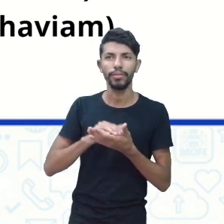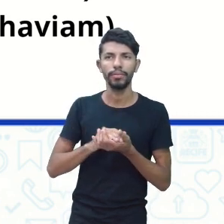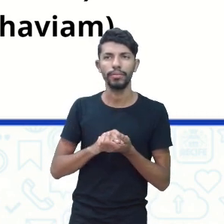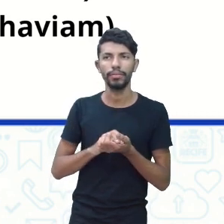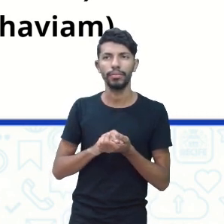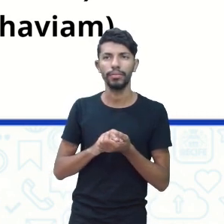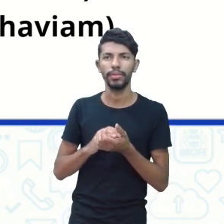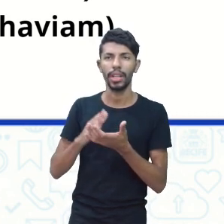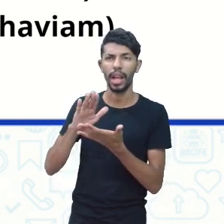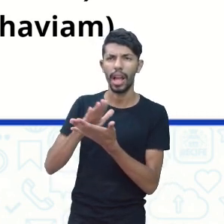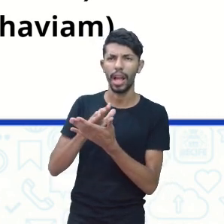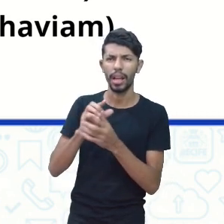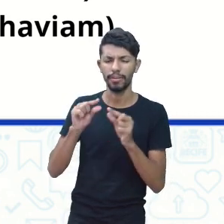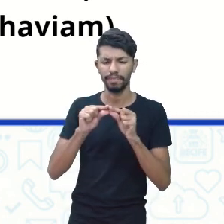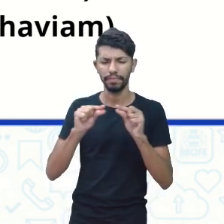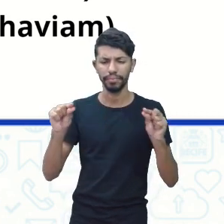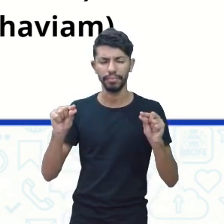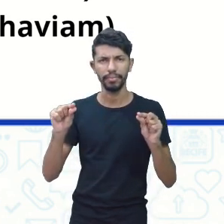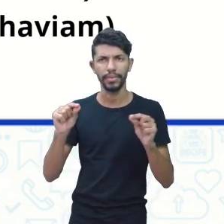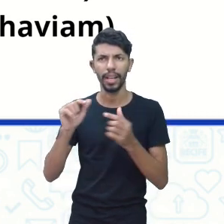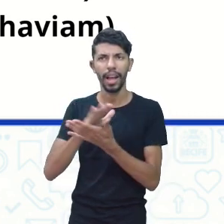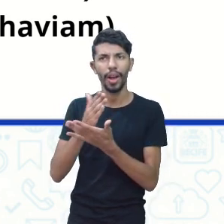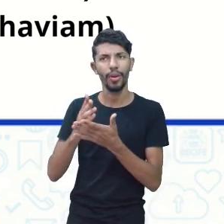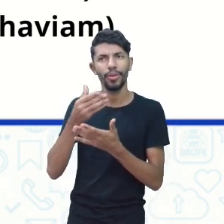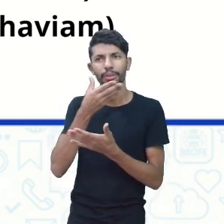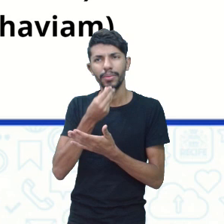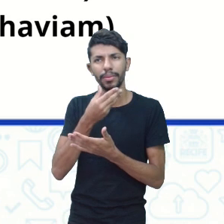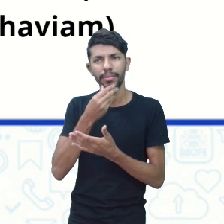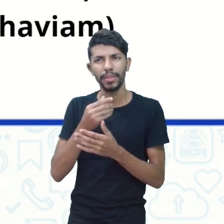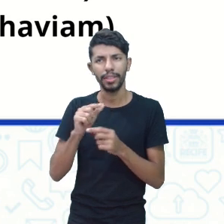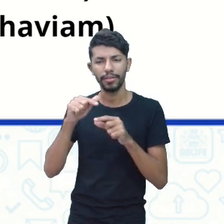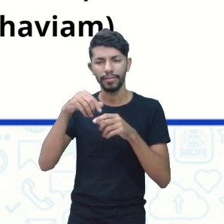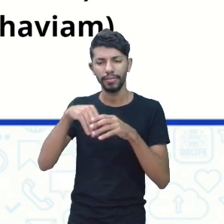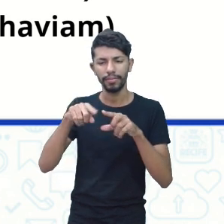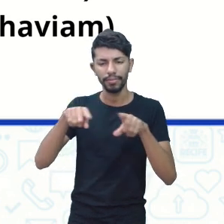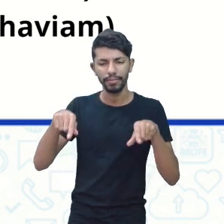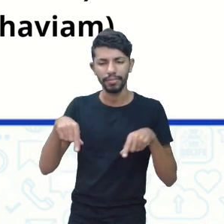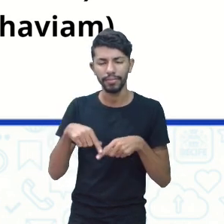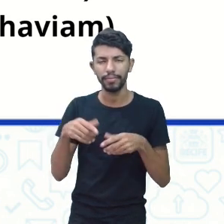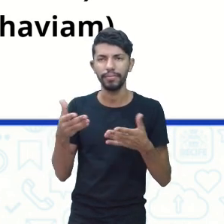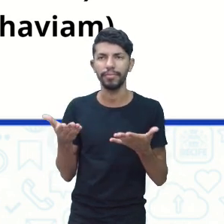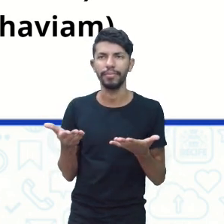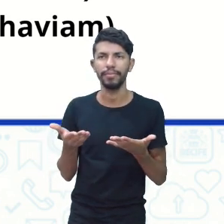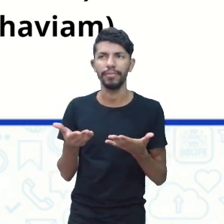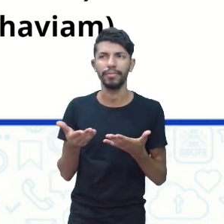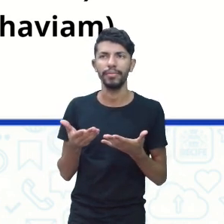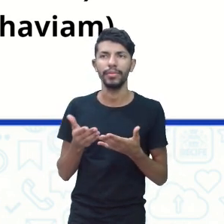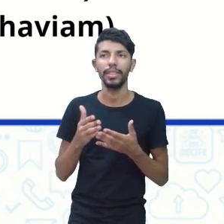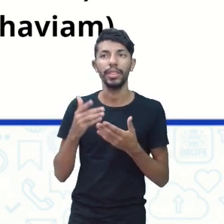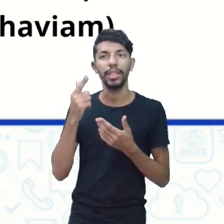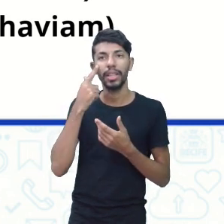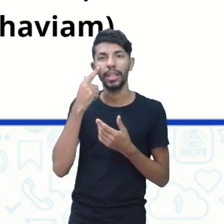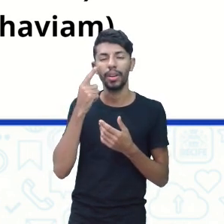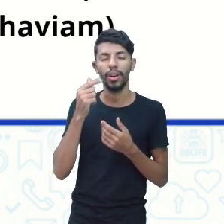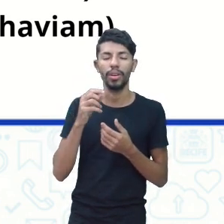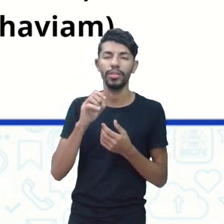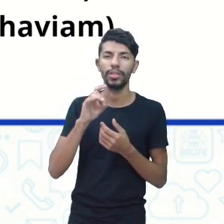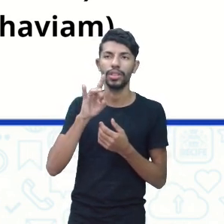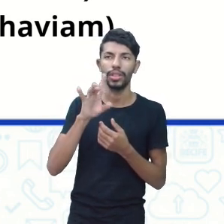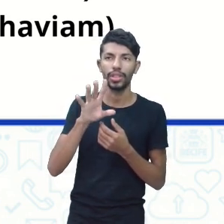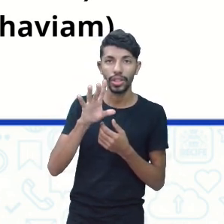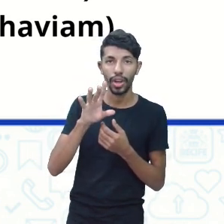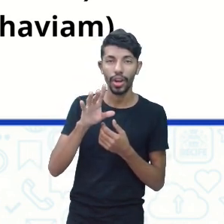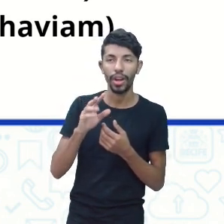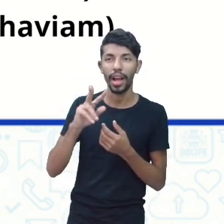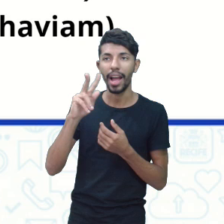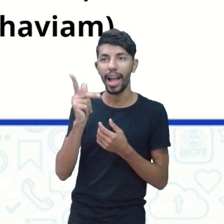Só, percebam aí que alguns e meninos estão no plural. Então, não pode ser havia, não é? Nós temos que usar o